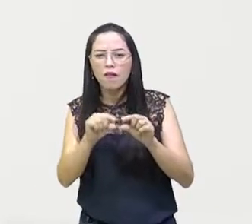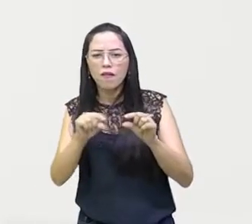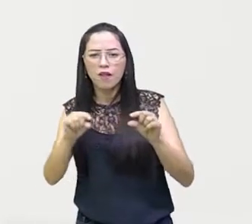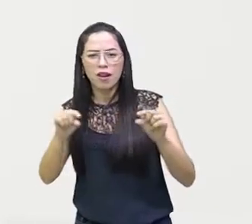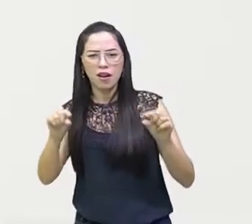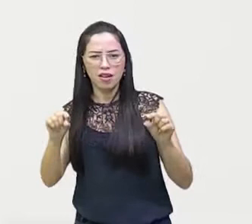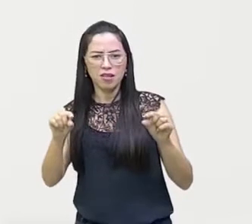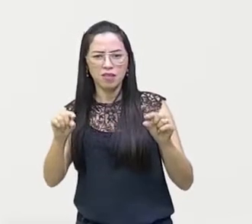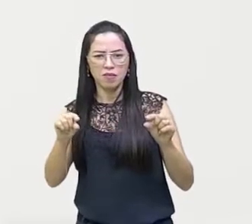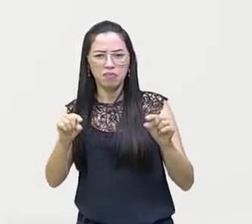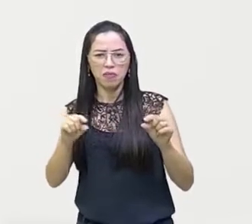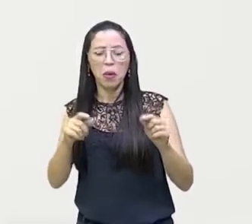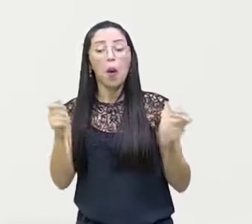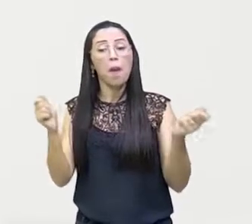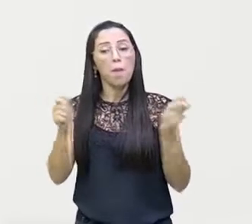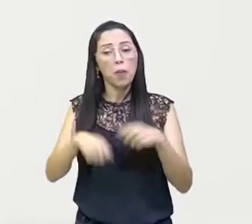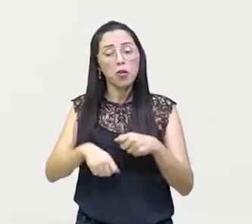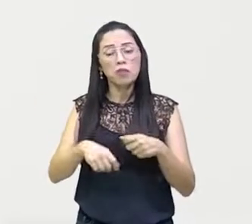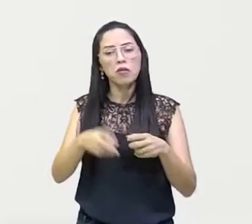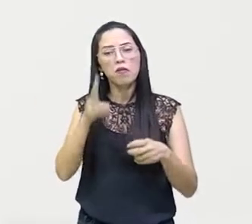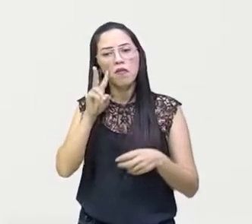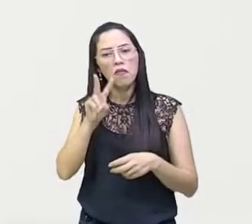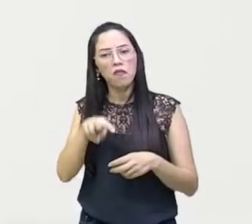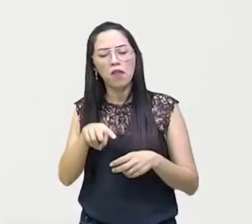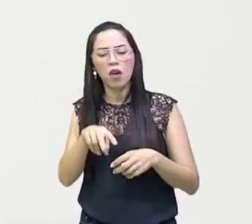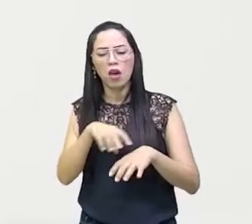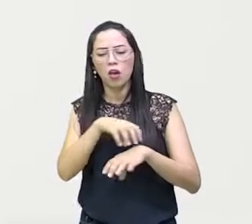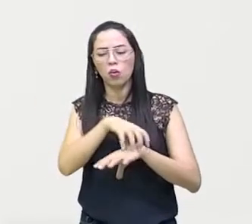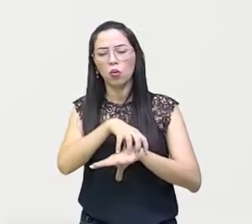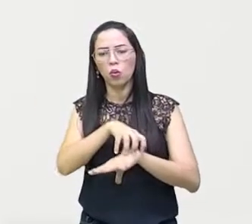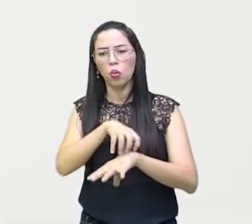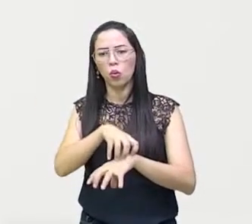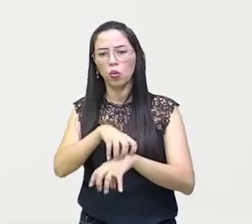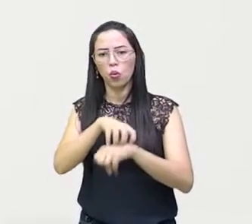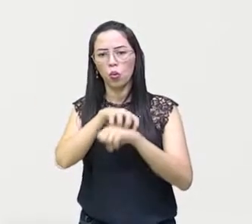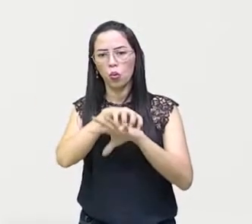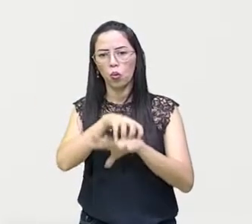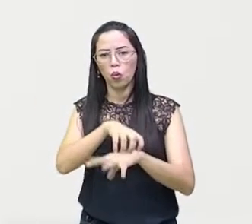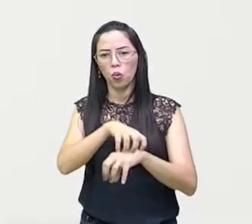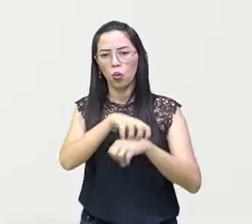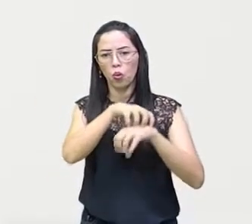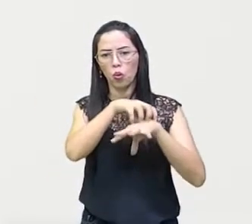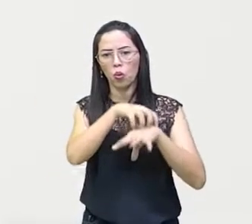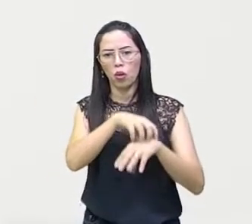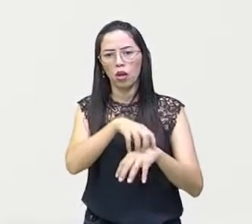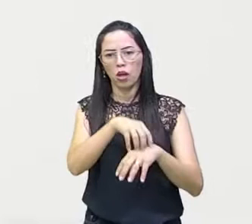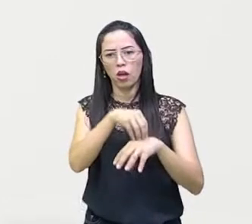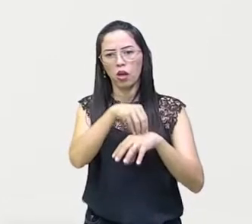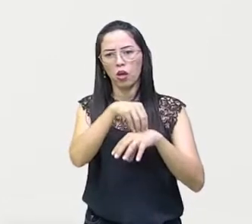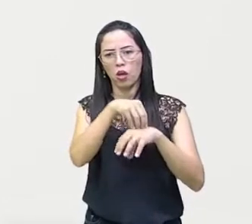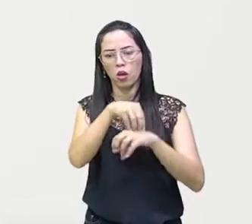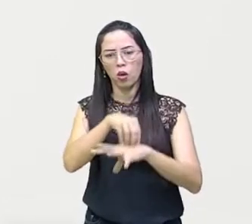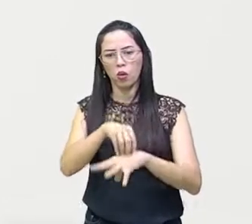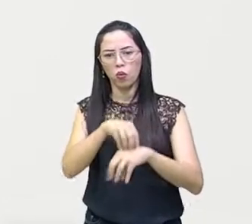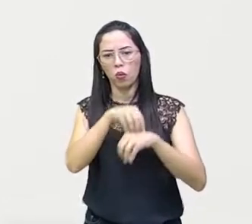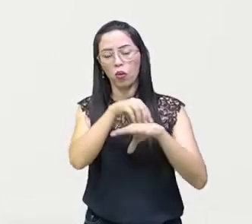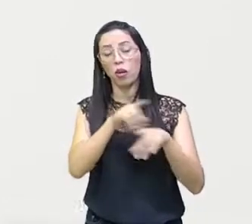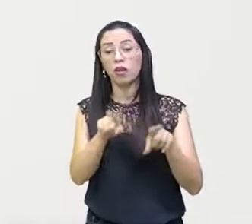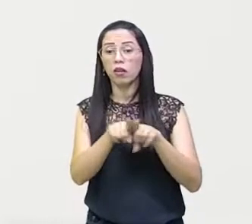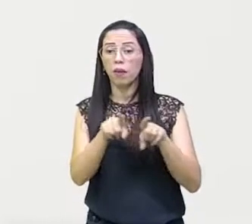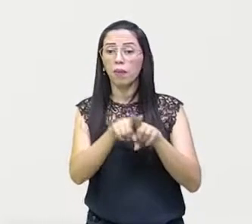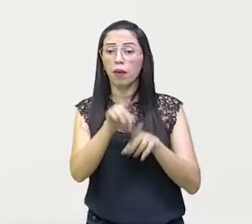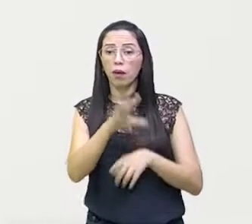alguns tipos como as lulas e os povos, e em todos os vertebrados, como os seres